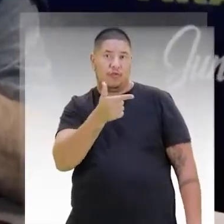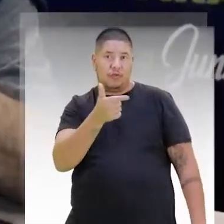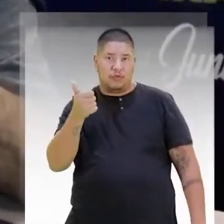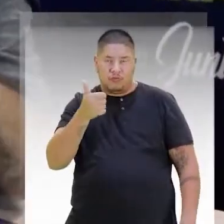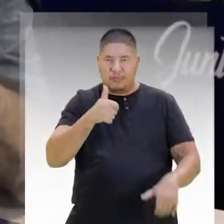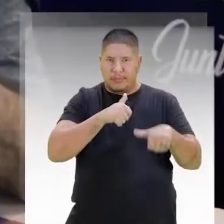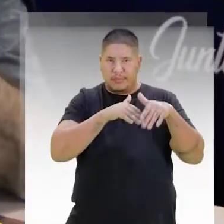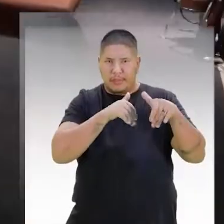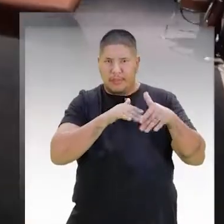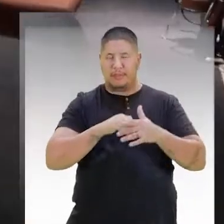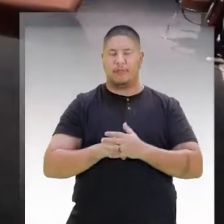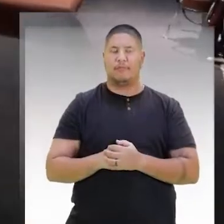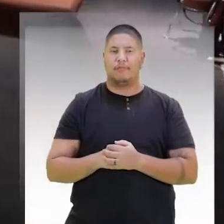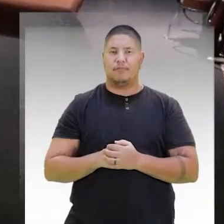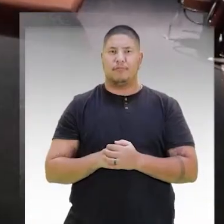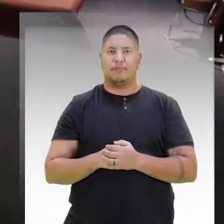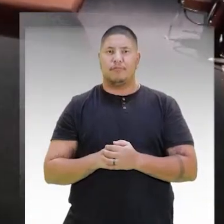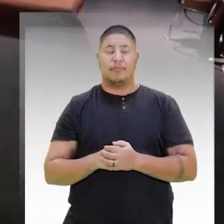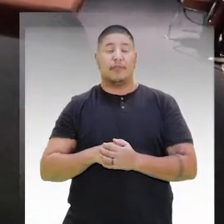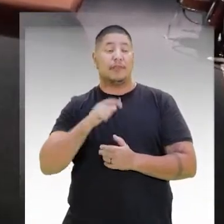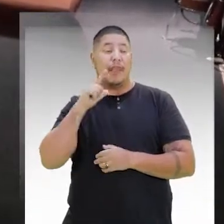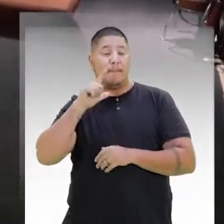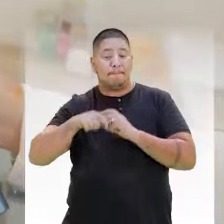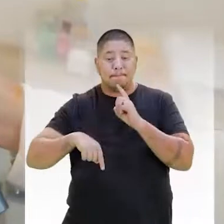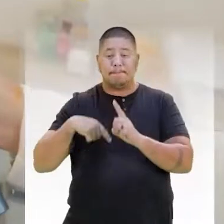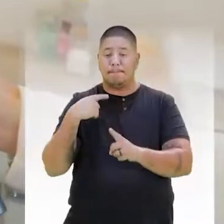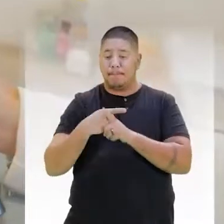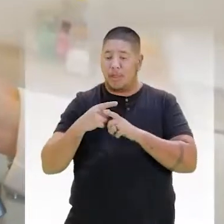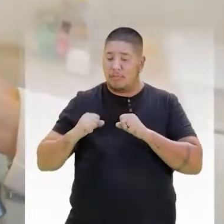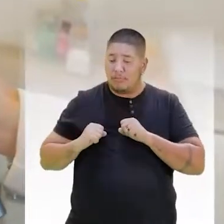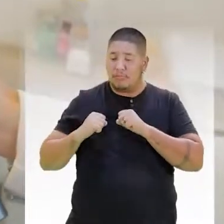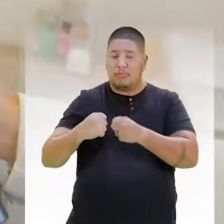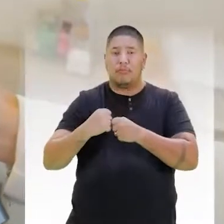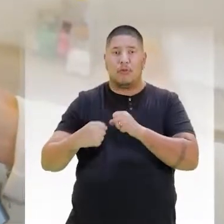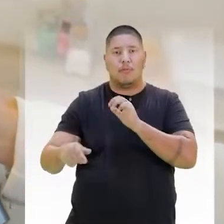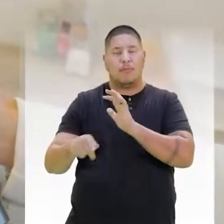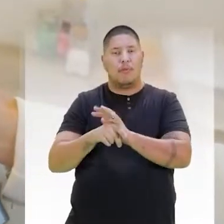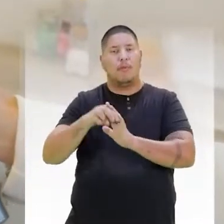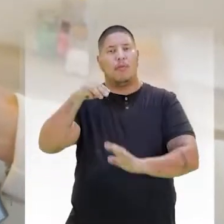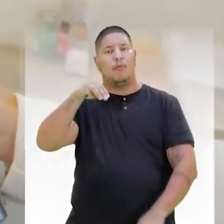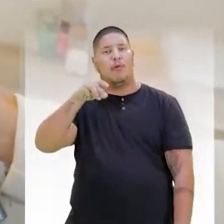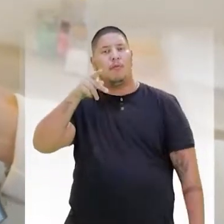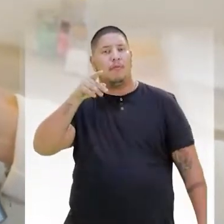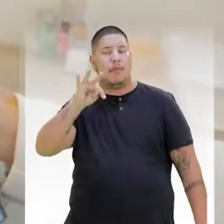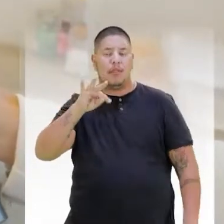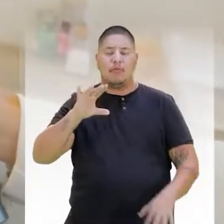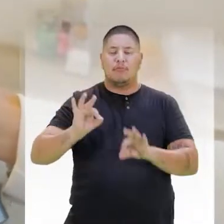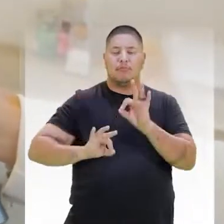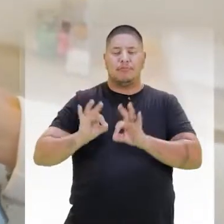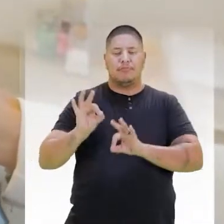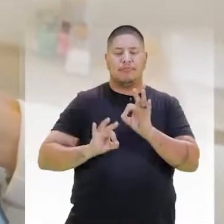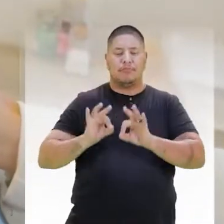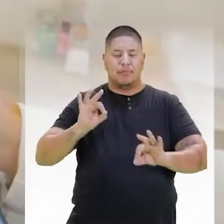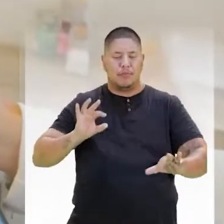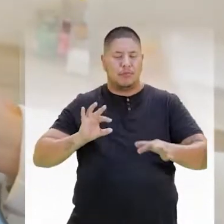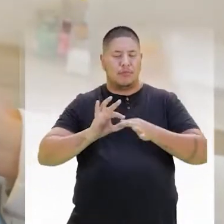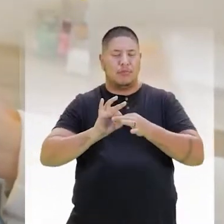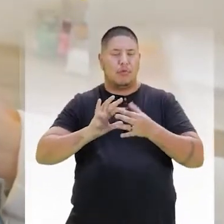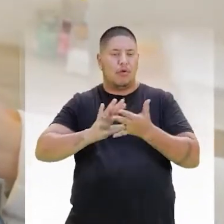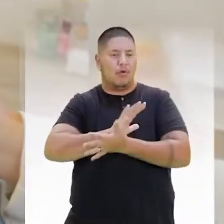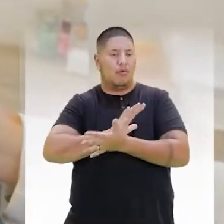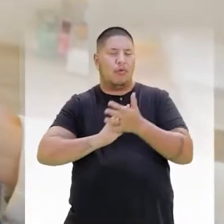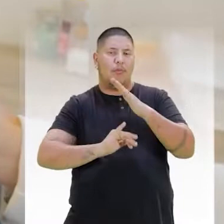de setembro. O Reconecta é mais uma das iniciativas que o Ministério Público do Trabalho tem construído em parceria com